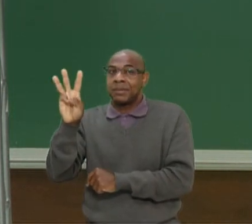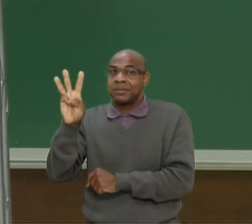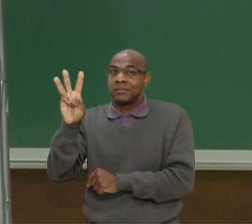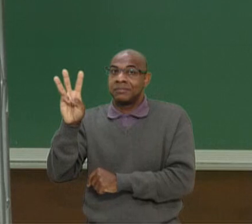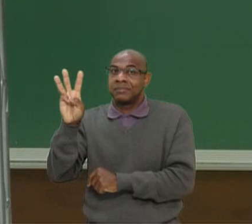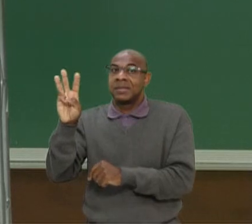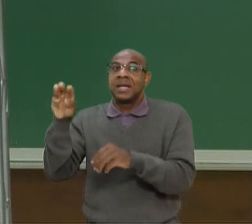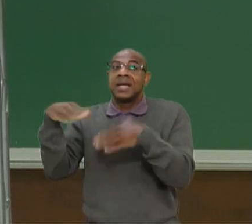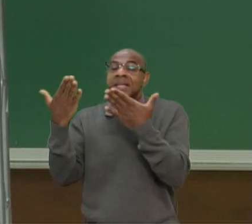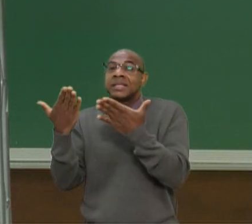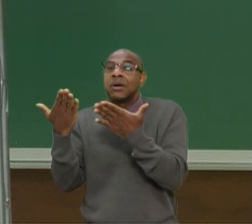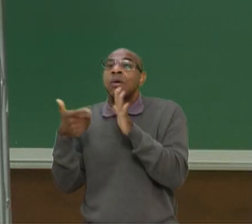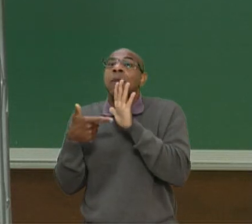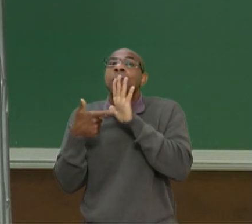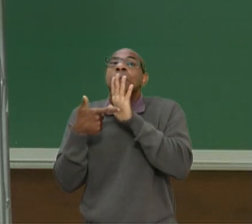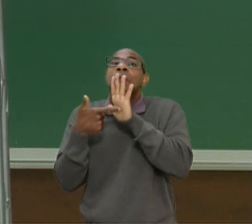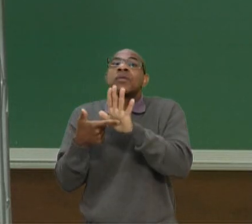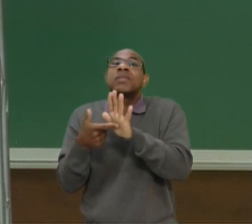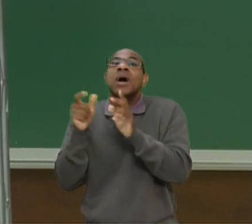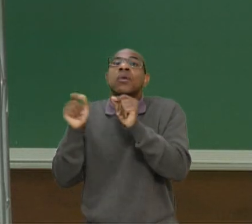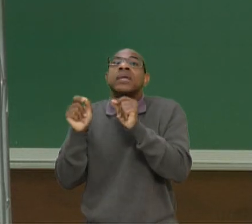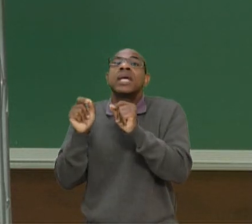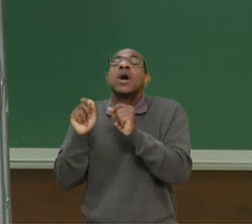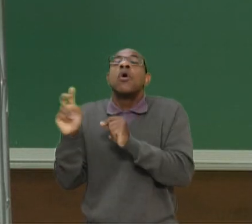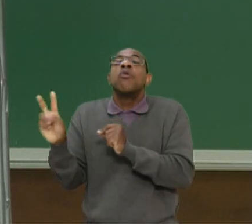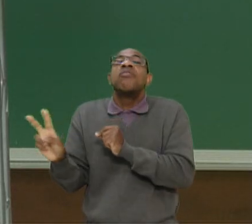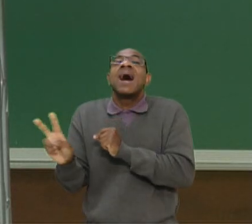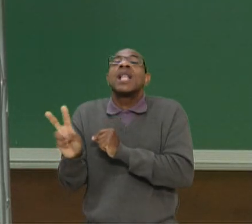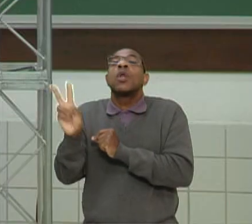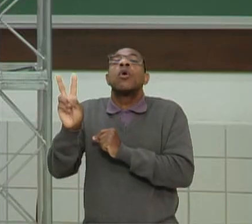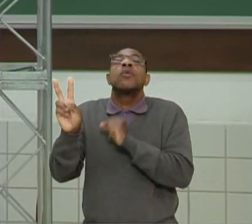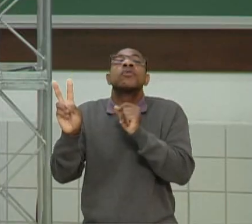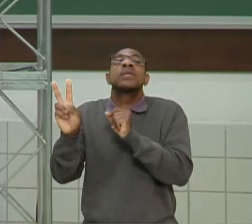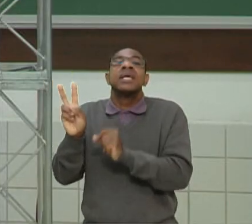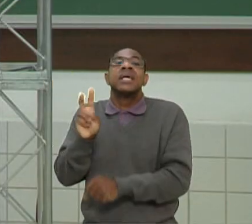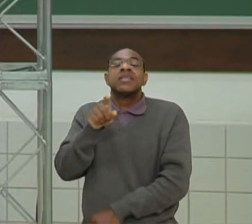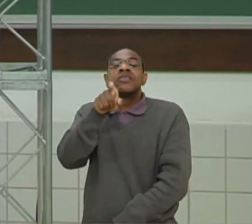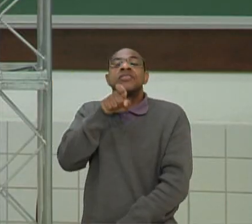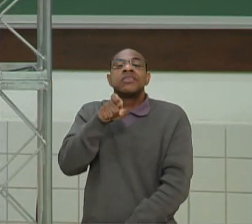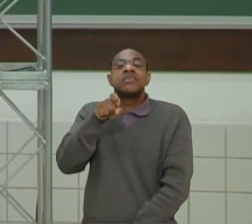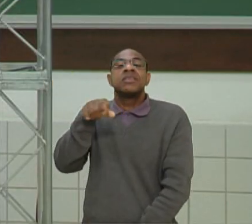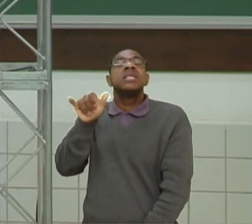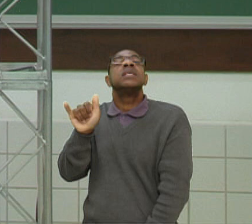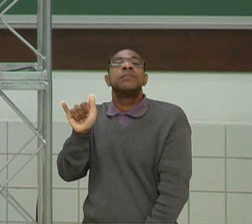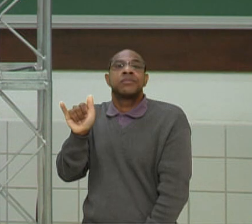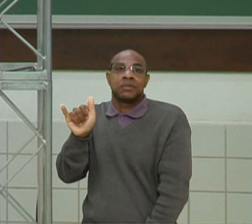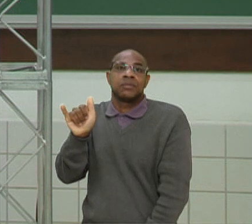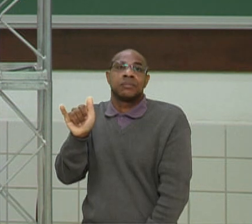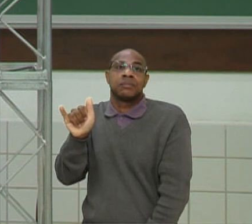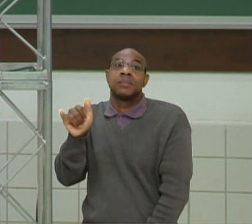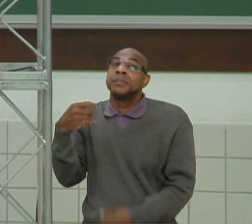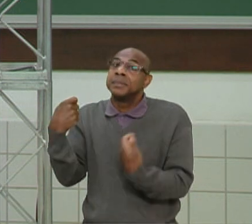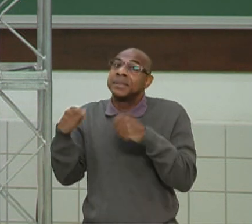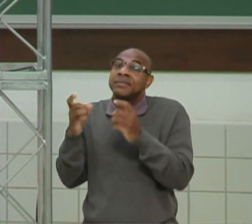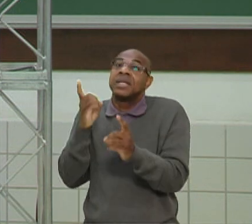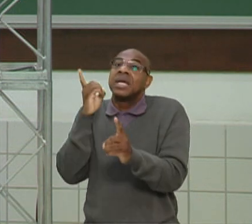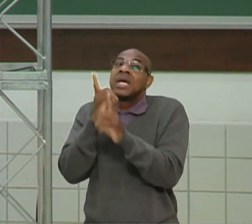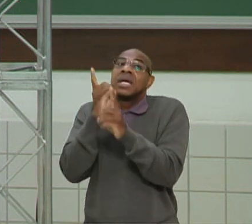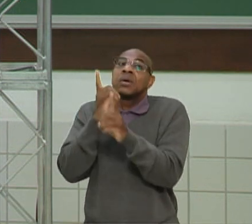Determinarmos os valores de x e de y. Ou seja, a gente vai usar o conceito